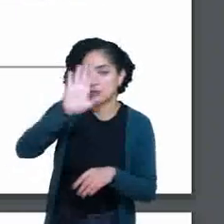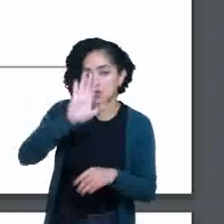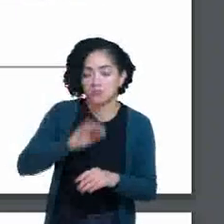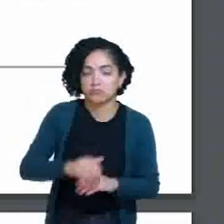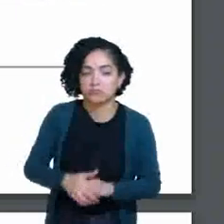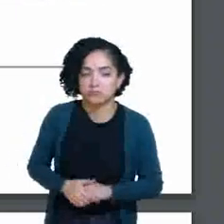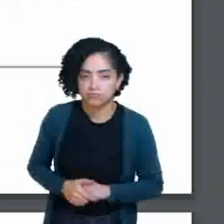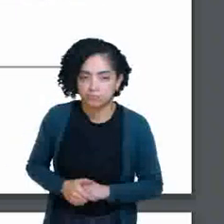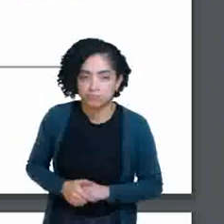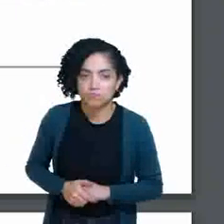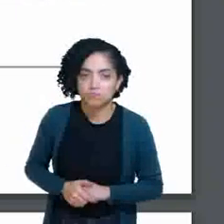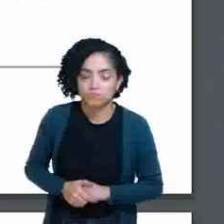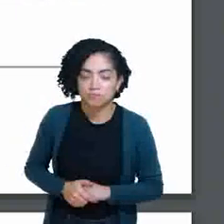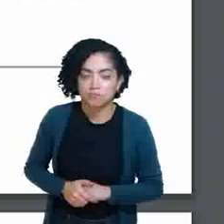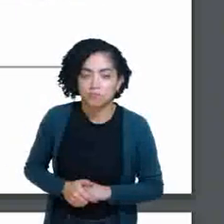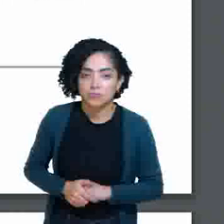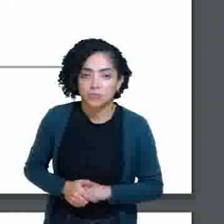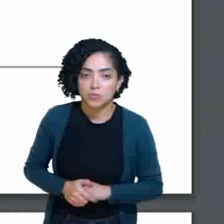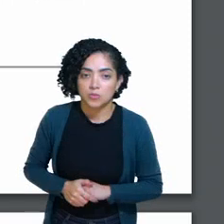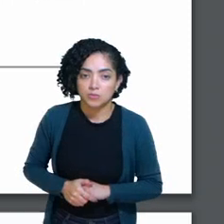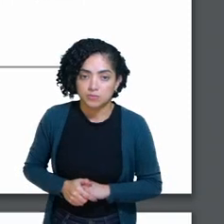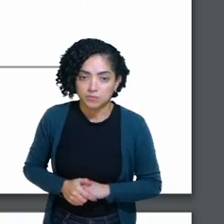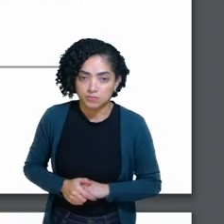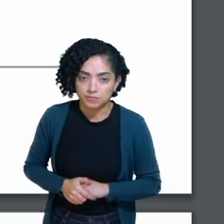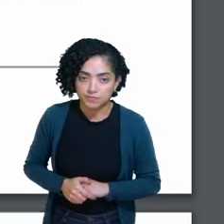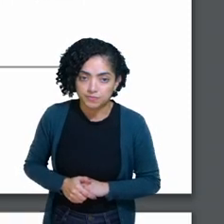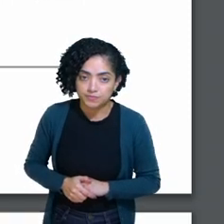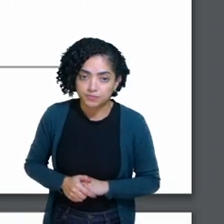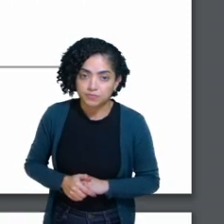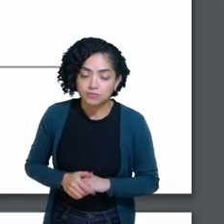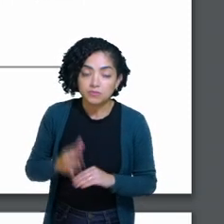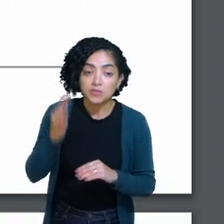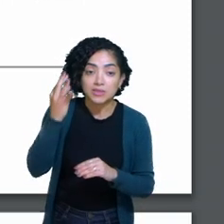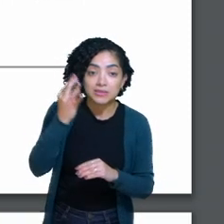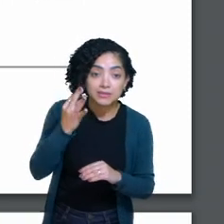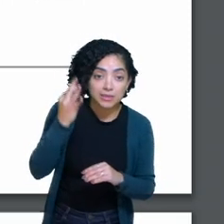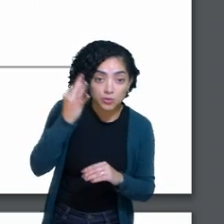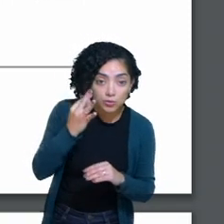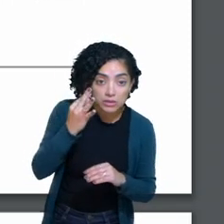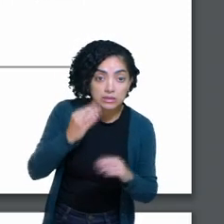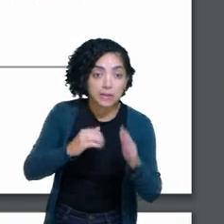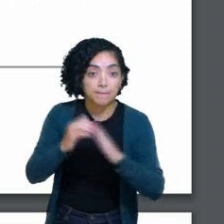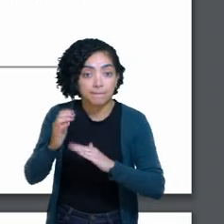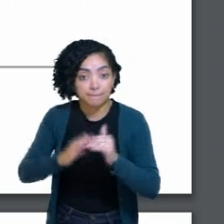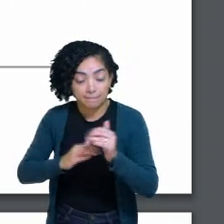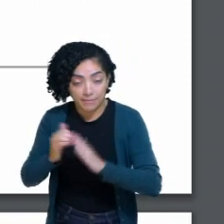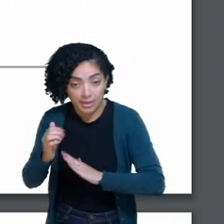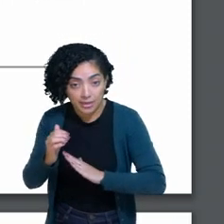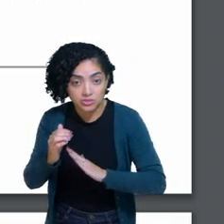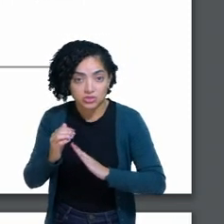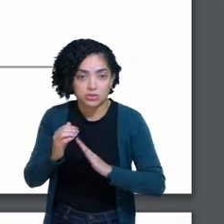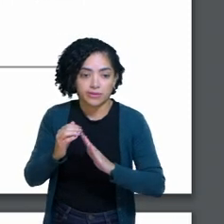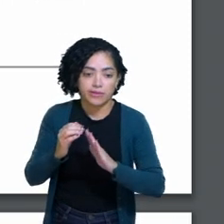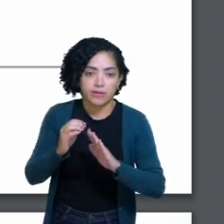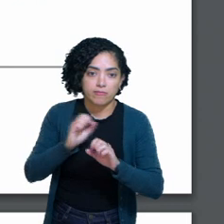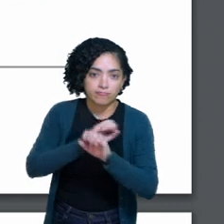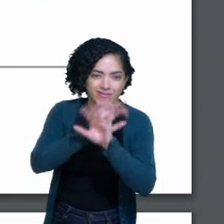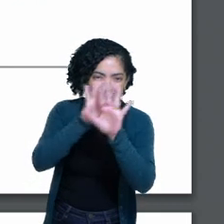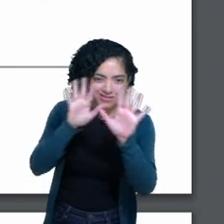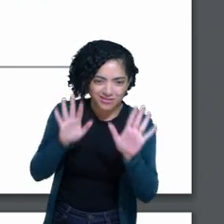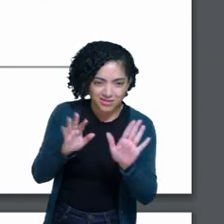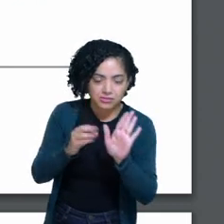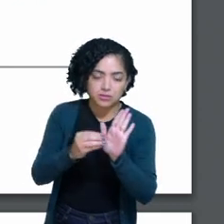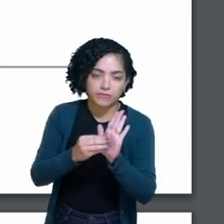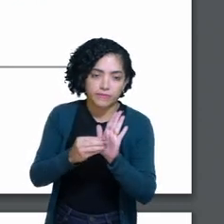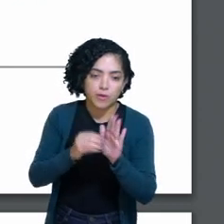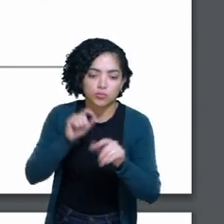Nacional a dissociação entre teoria e prática a falta de clareza acerca do que é